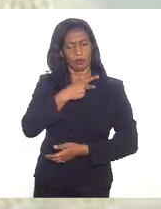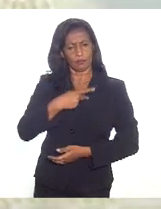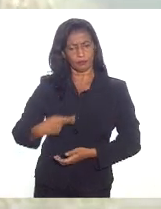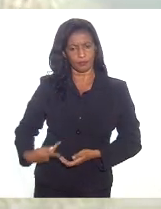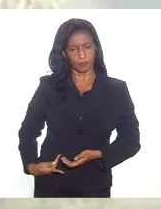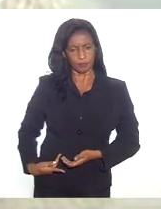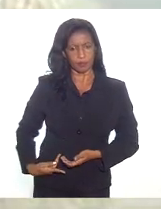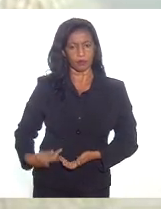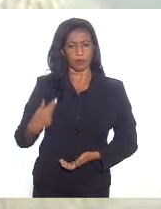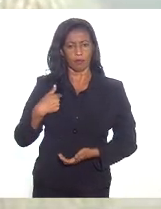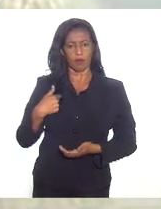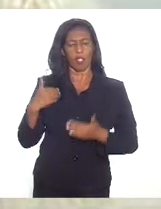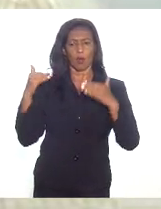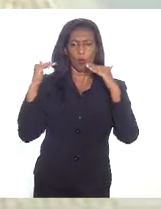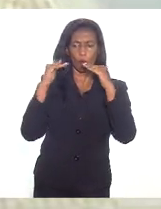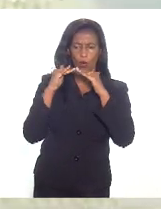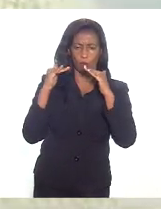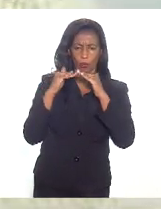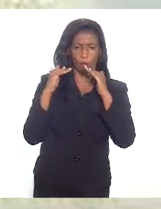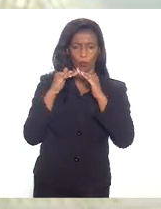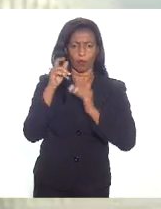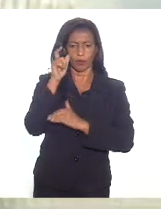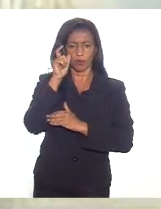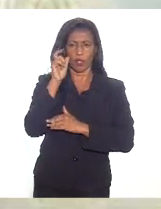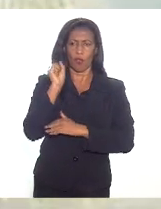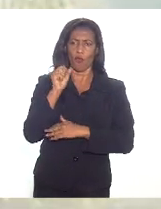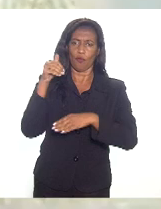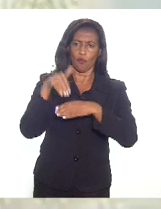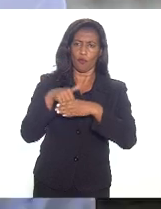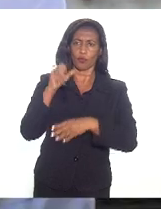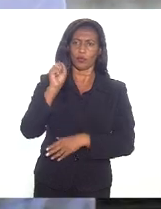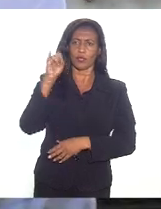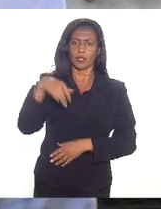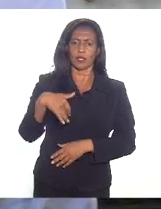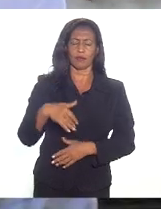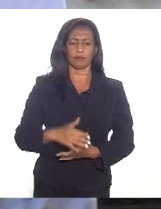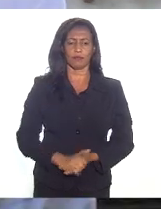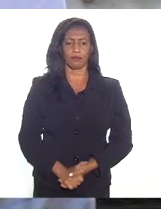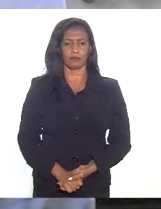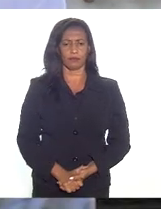eu acompanho Vossa Excelência e voto sim.